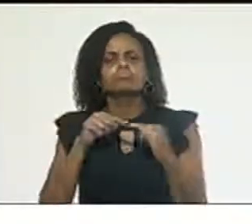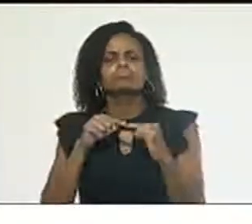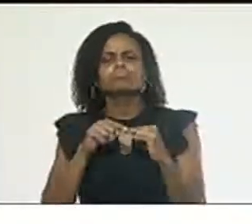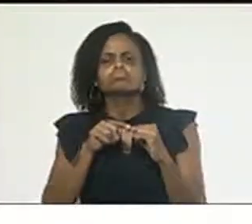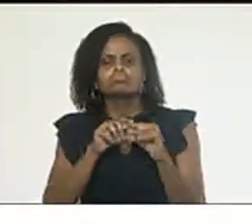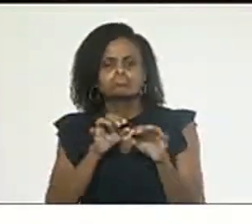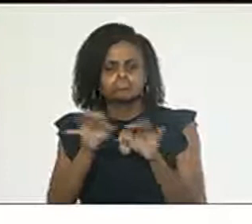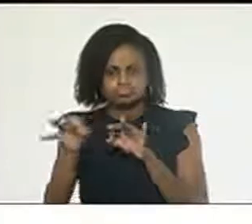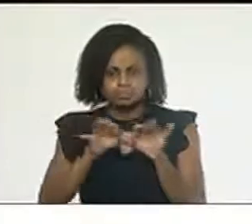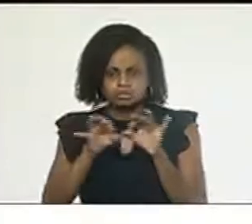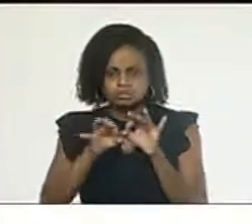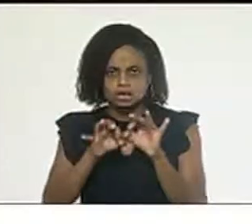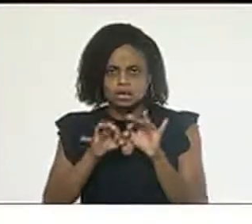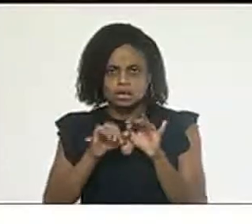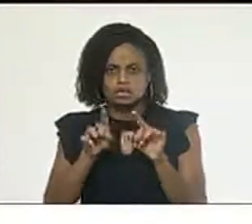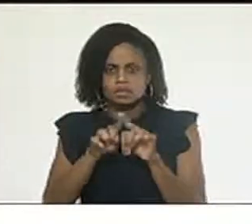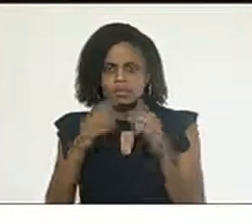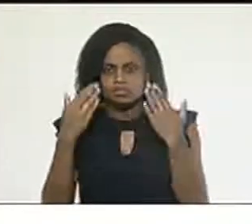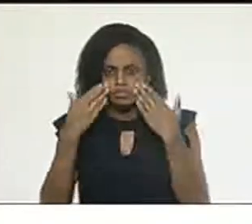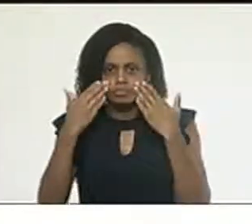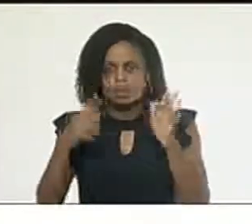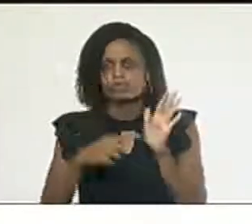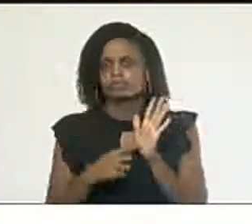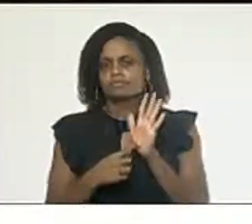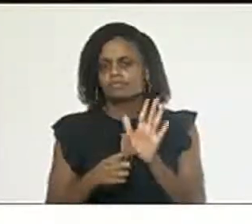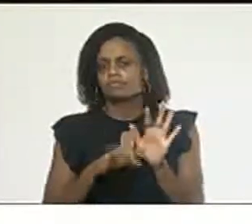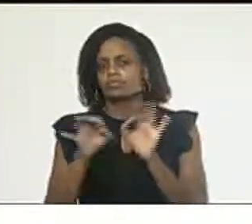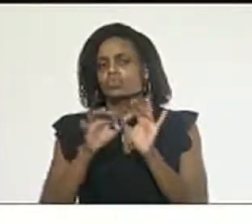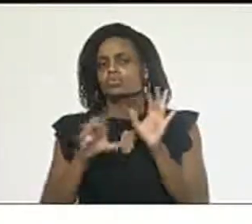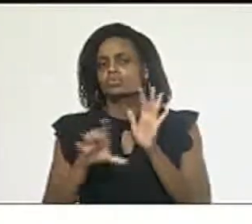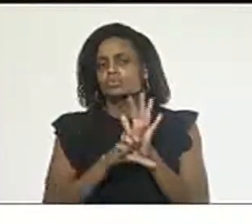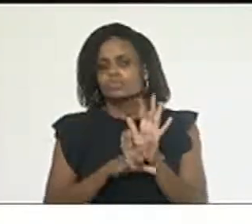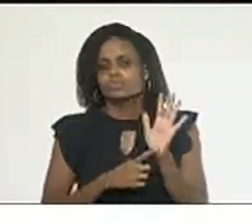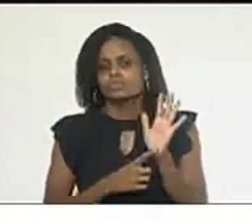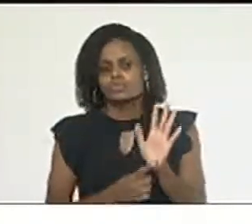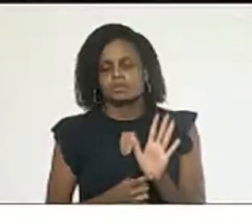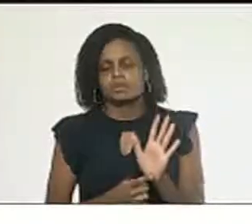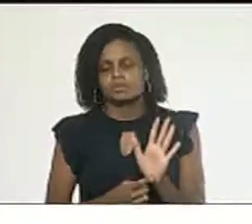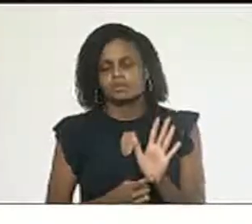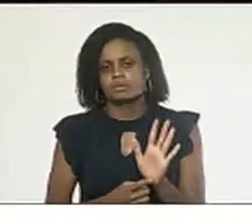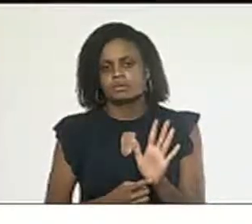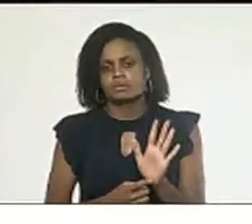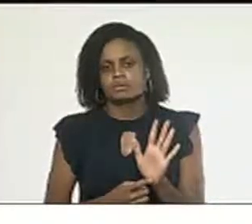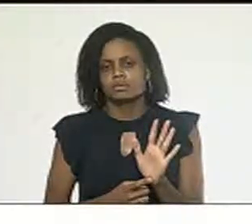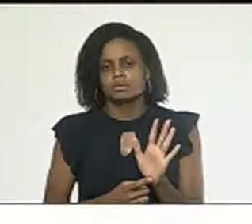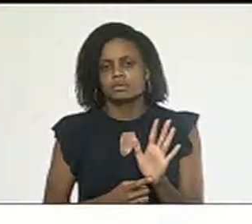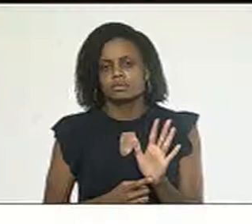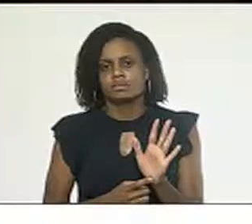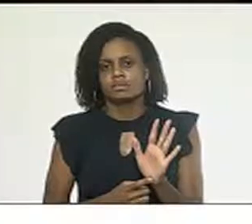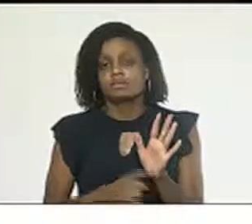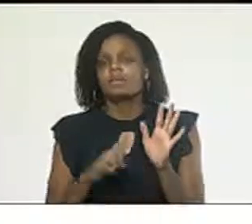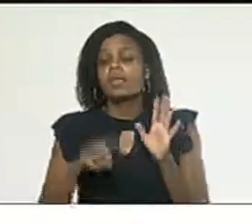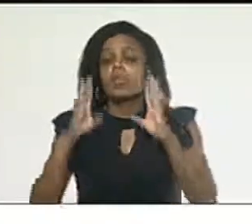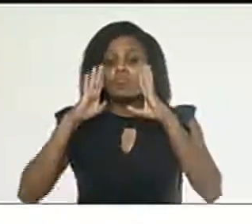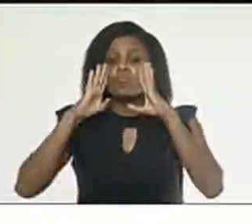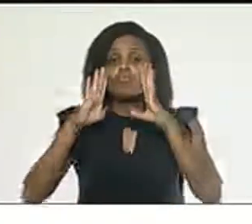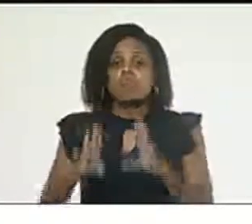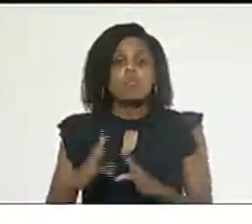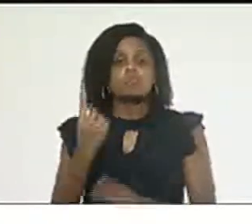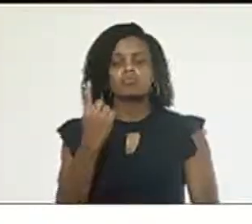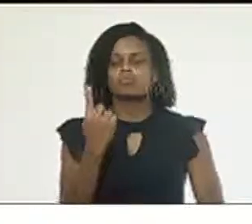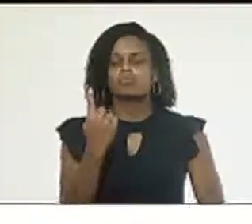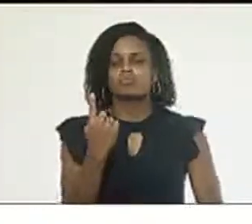apresentação desta proposta, projeto de lei, voltado única e